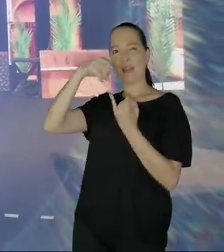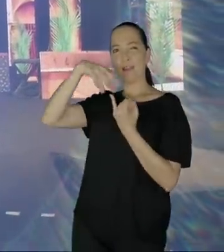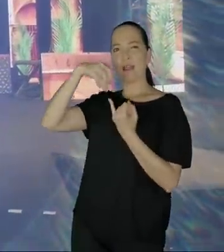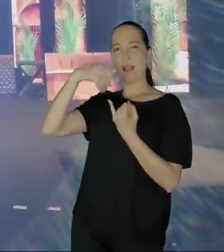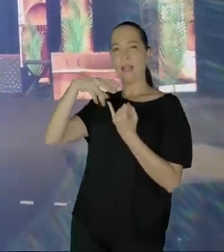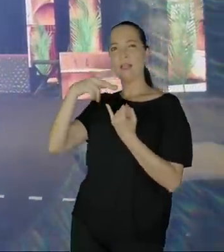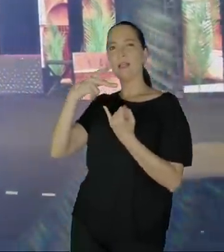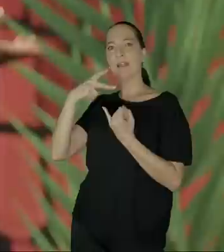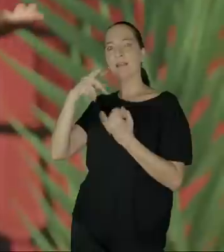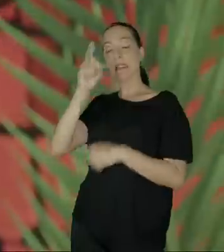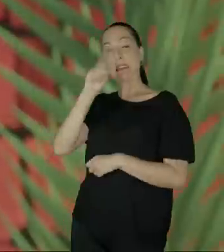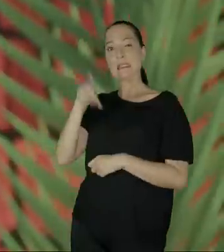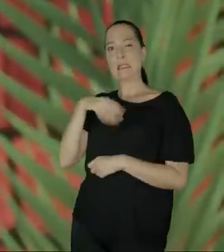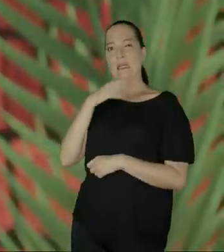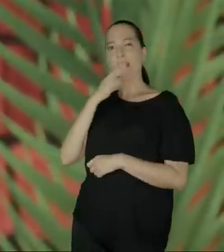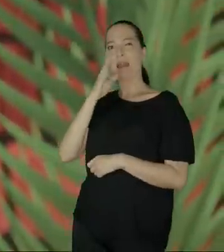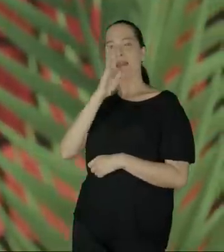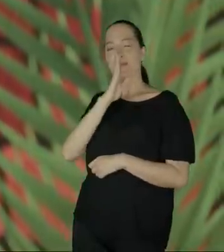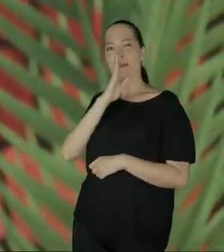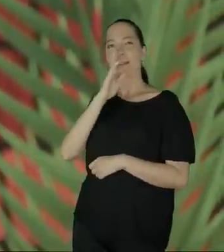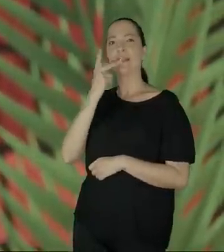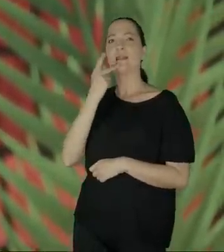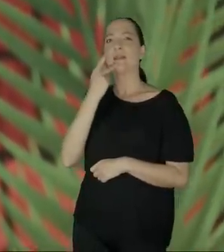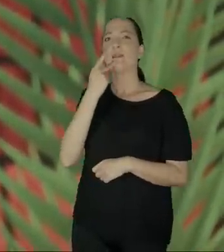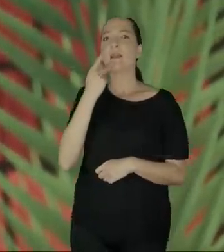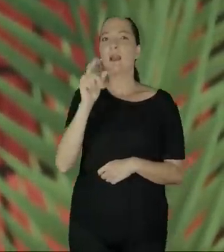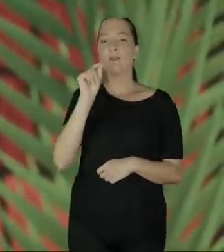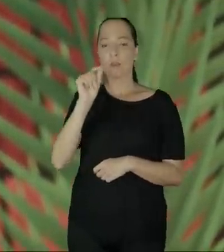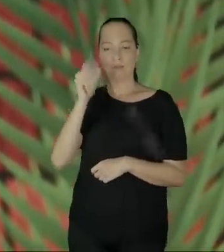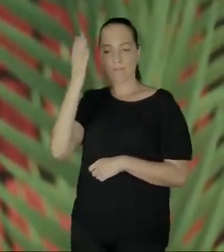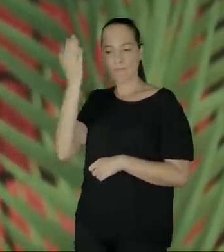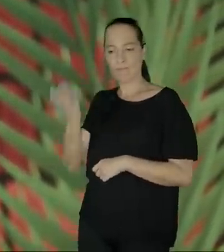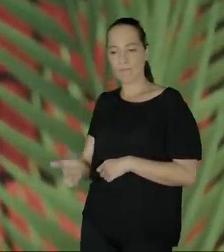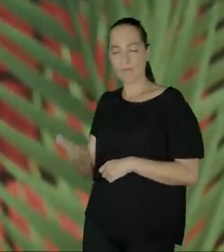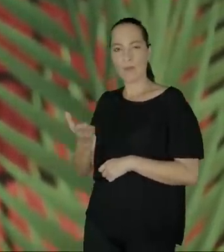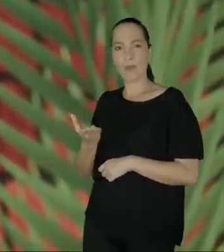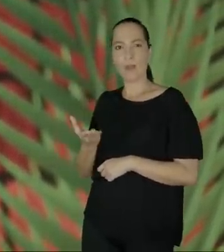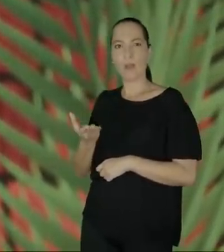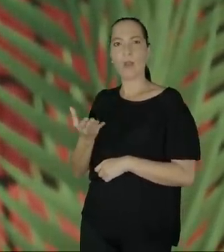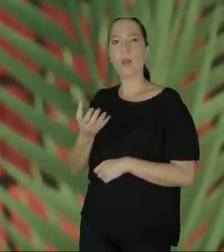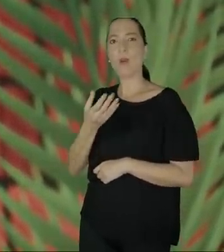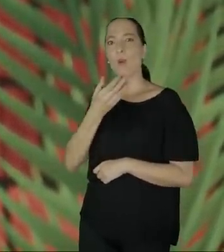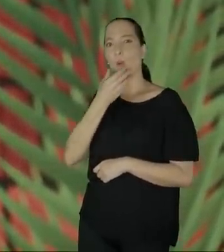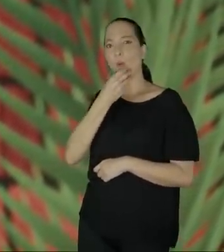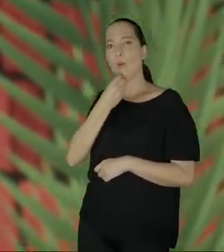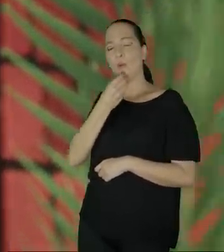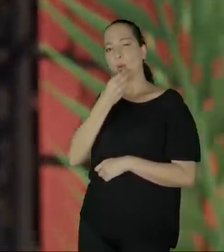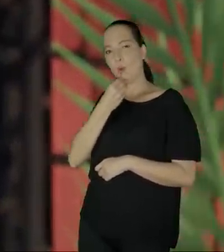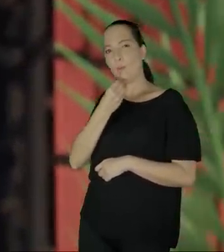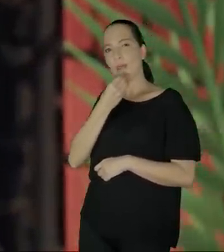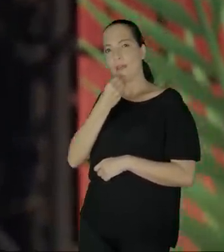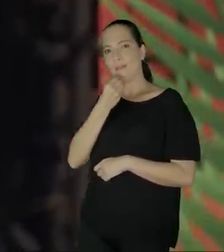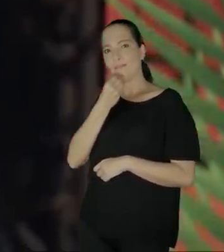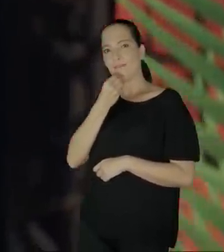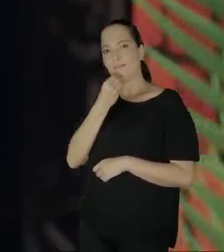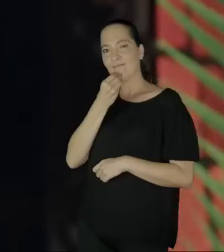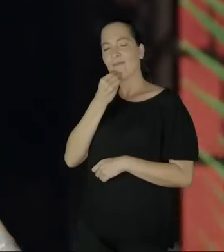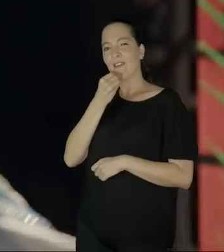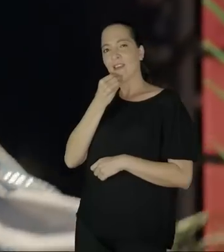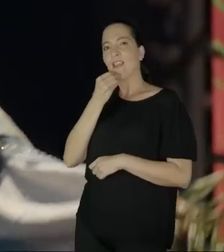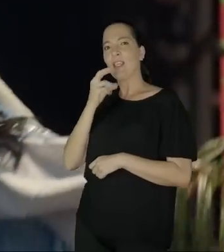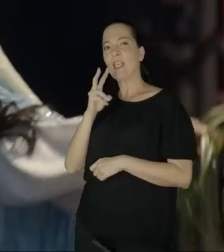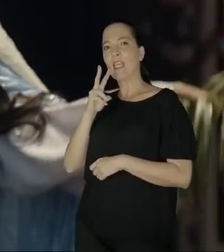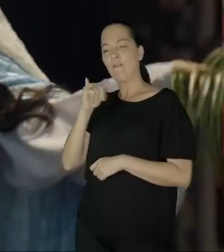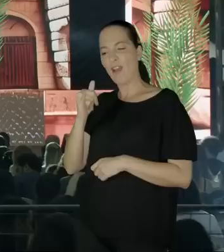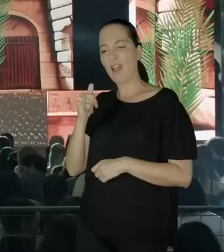Aqui está o homem cujo nome é Ramo. E ele sairá do seu lugar e construirá